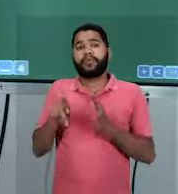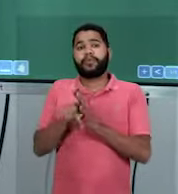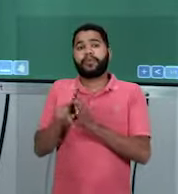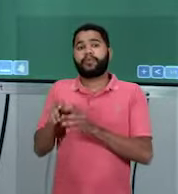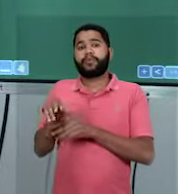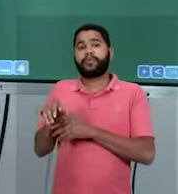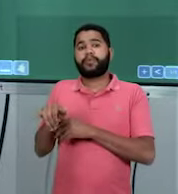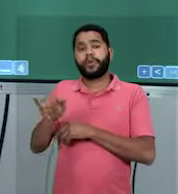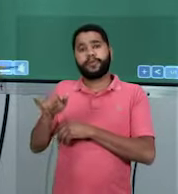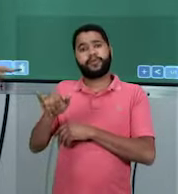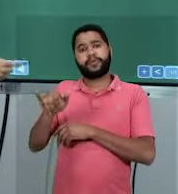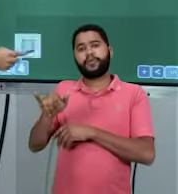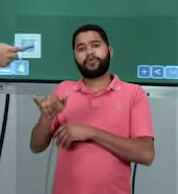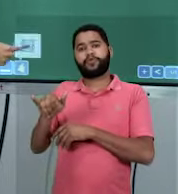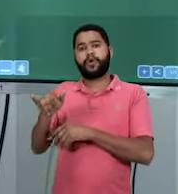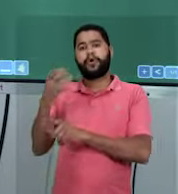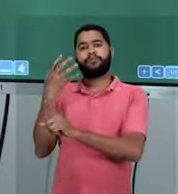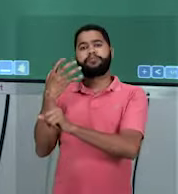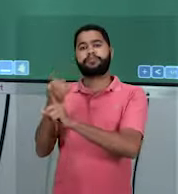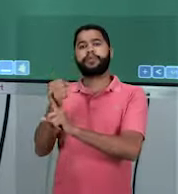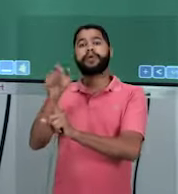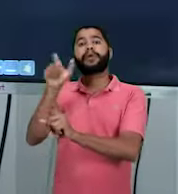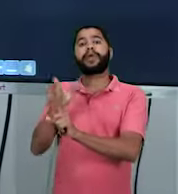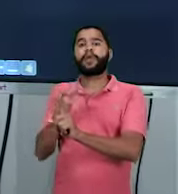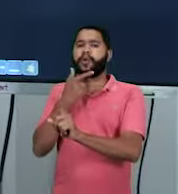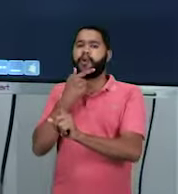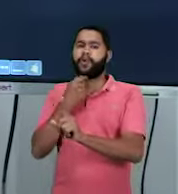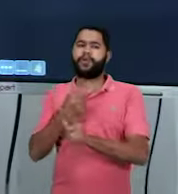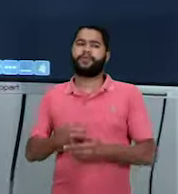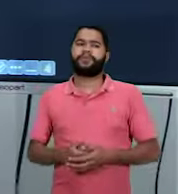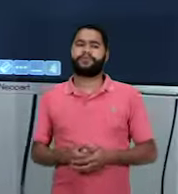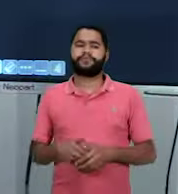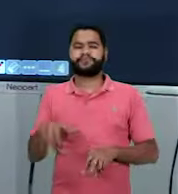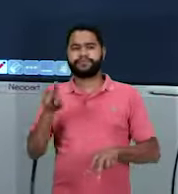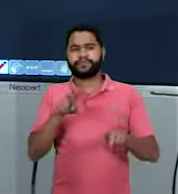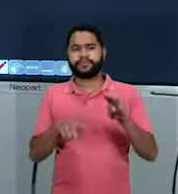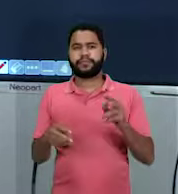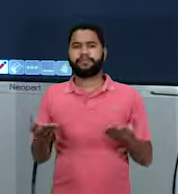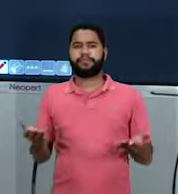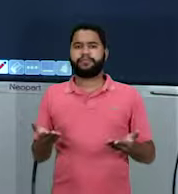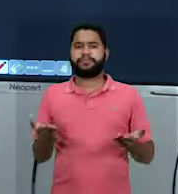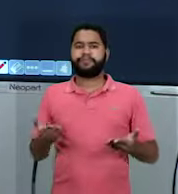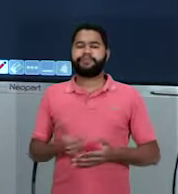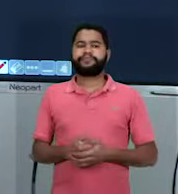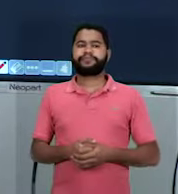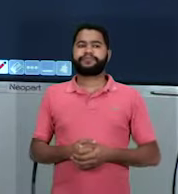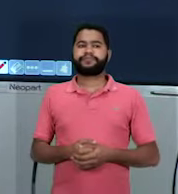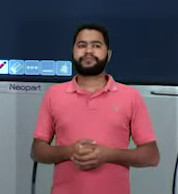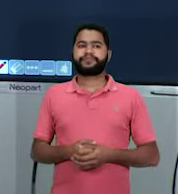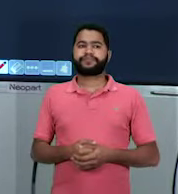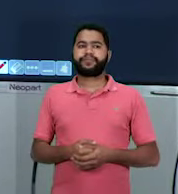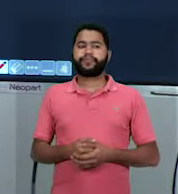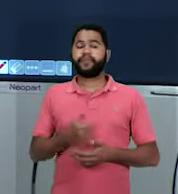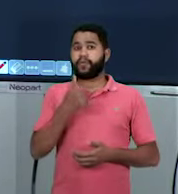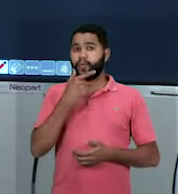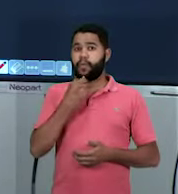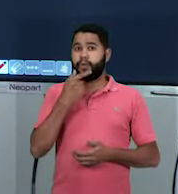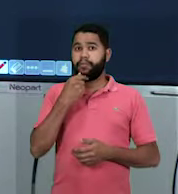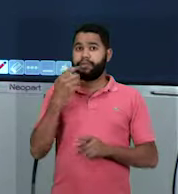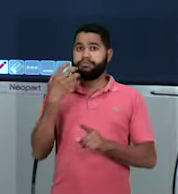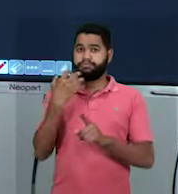cromossomo Y. É isso, então, que a gente vai analisar aqui agora nesse ideograma. Então, aqui, olha, o homem é